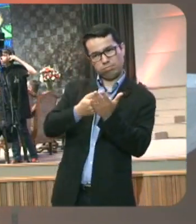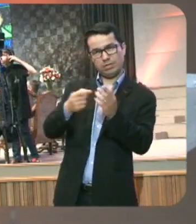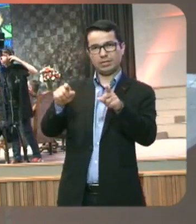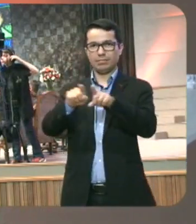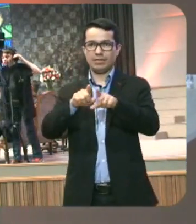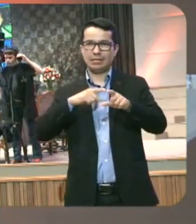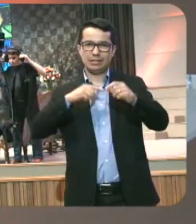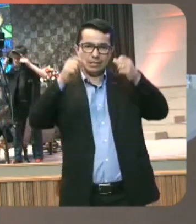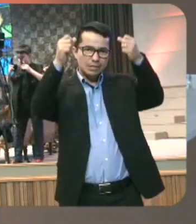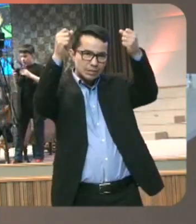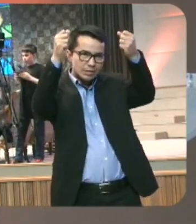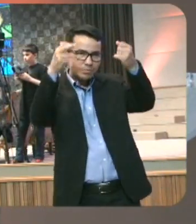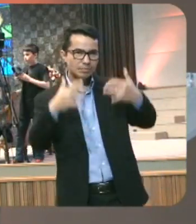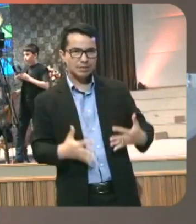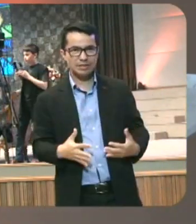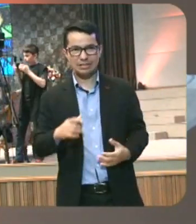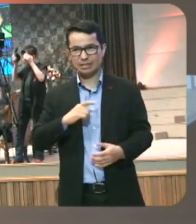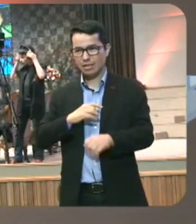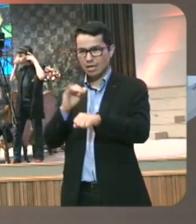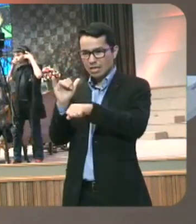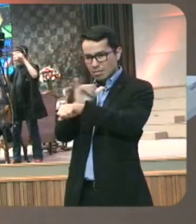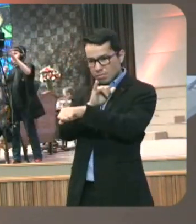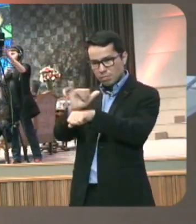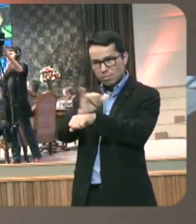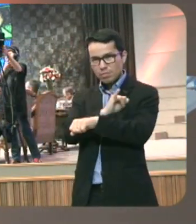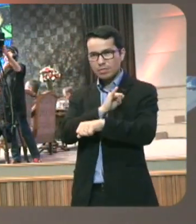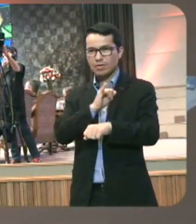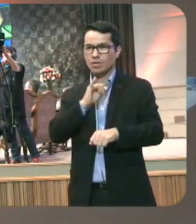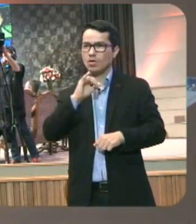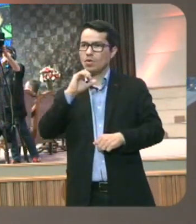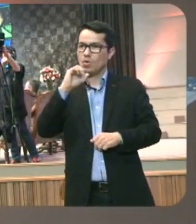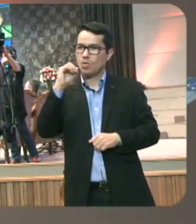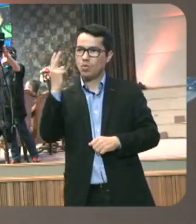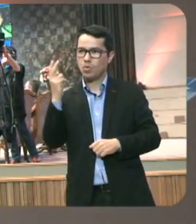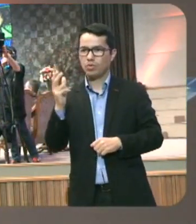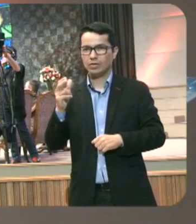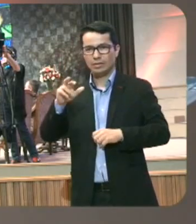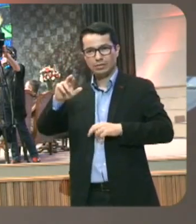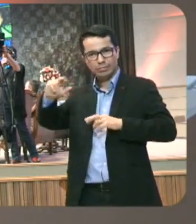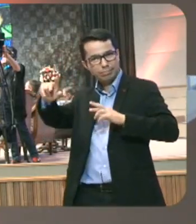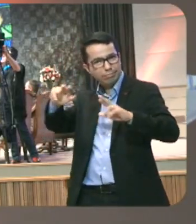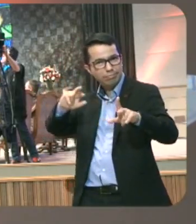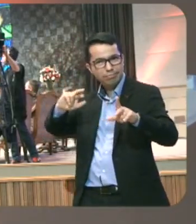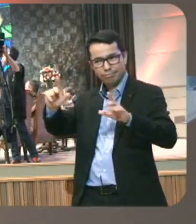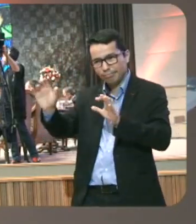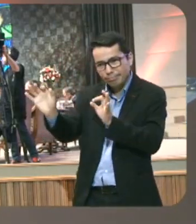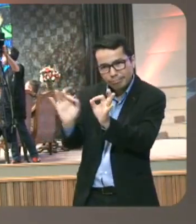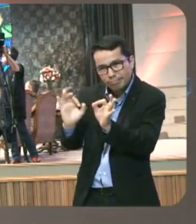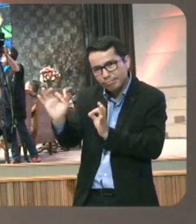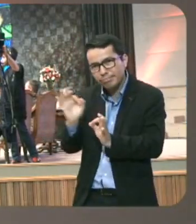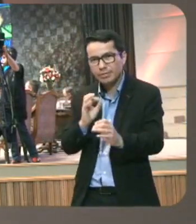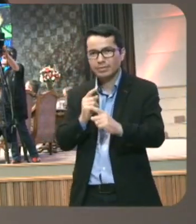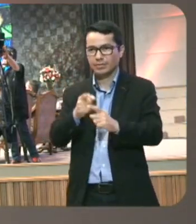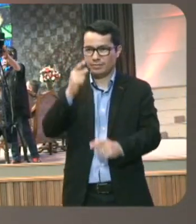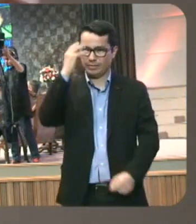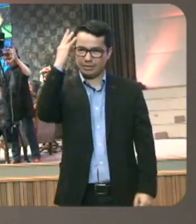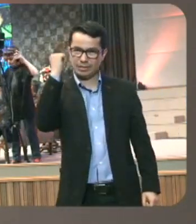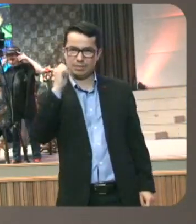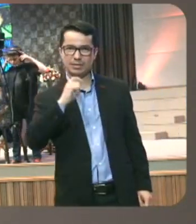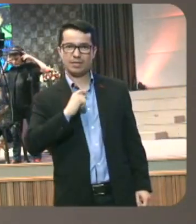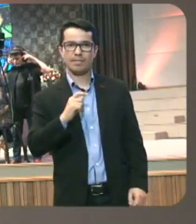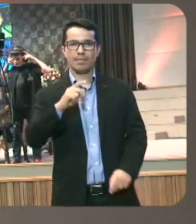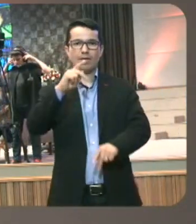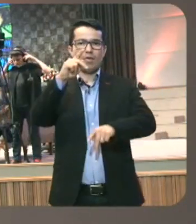maneiras diferentes, um estratagema, e ela vai aparecendo ali. E eles eram um povo que estava a